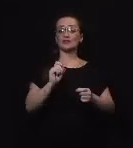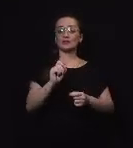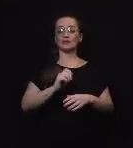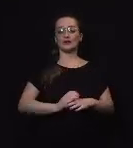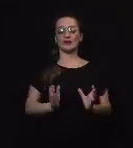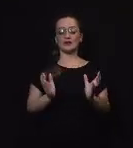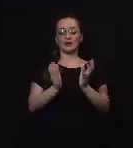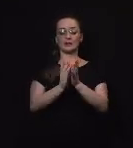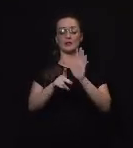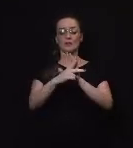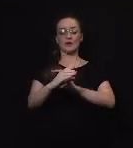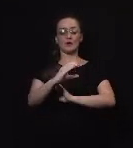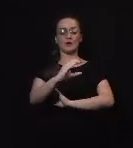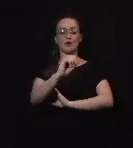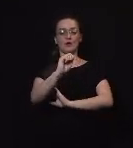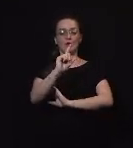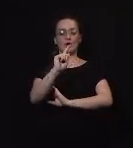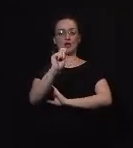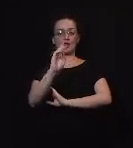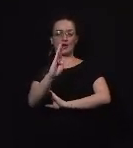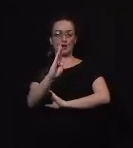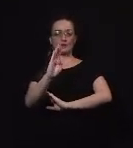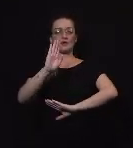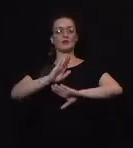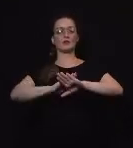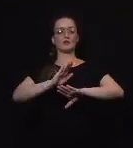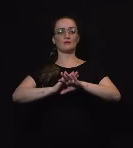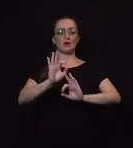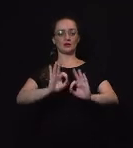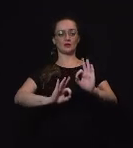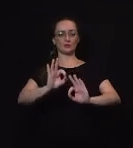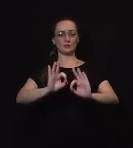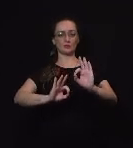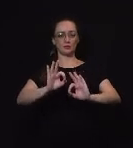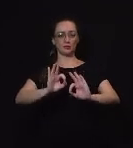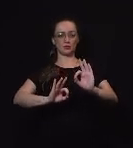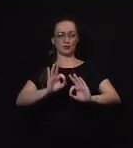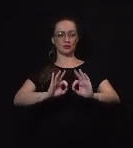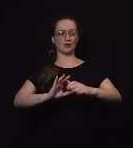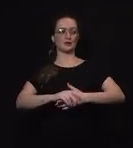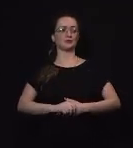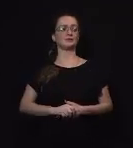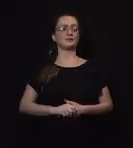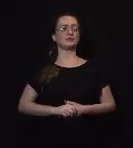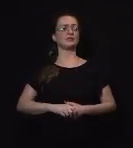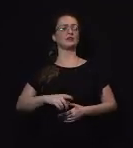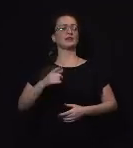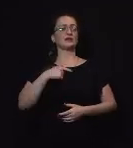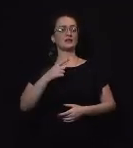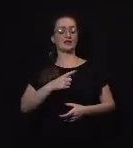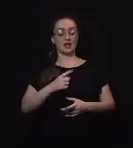do Colab, que realiza um projeto com a gente no município de Miraí,